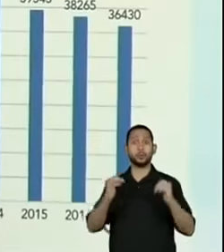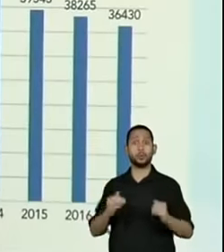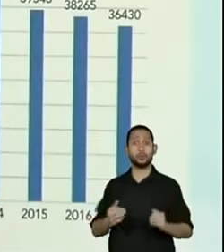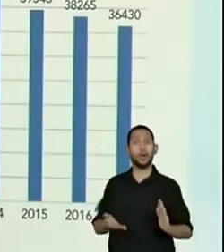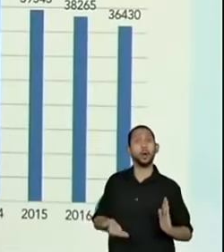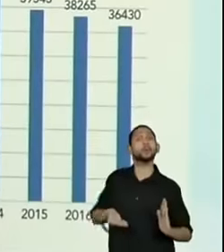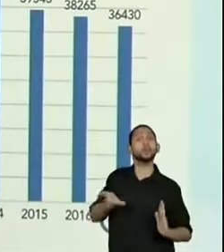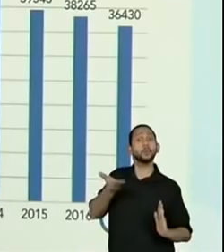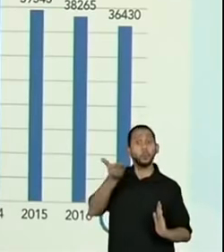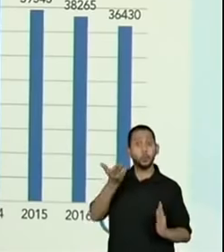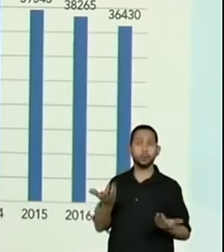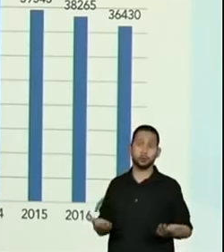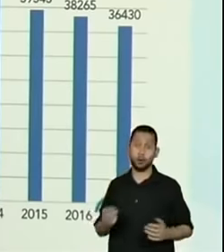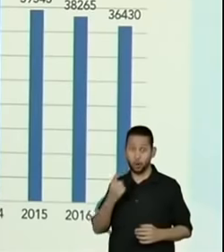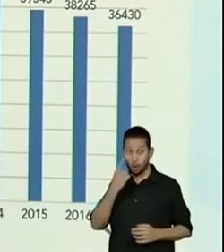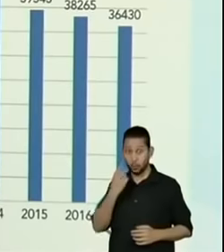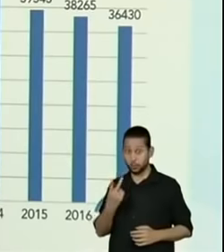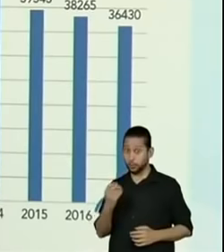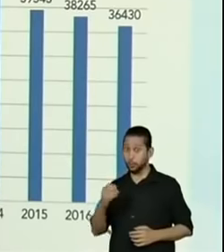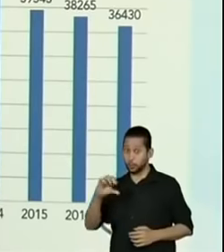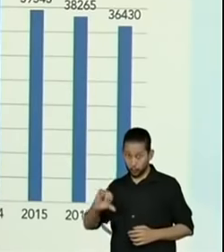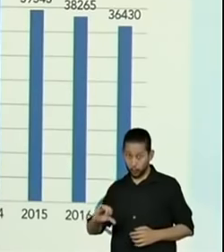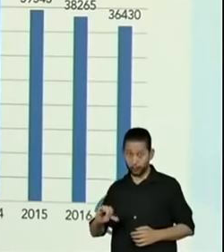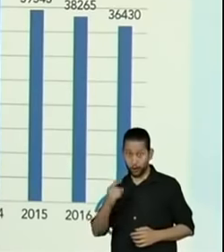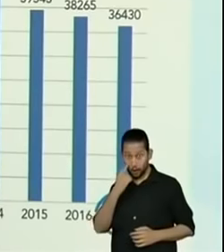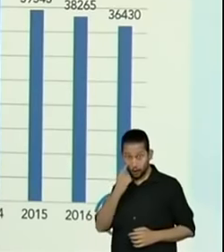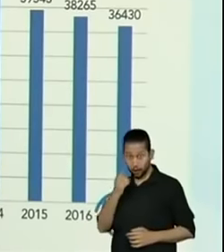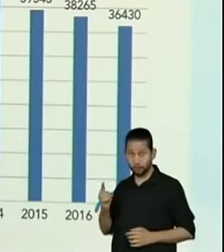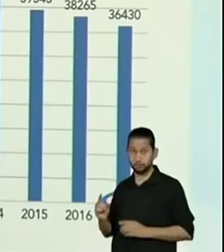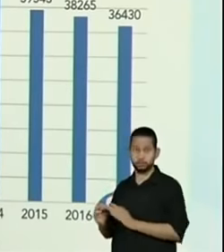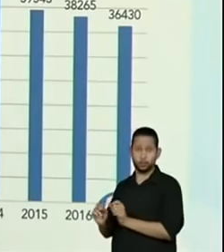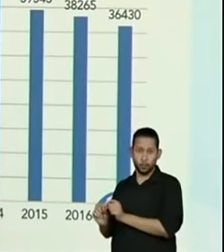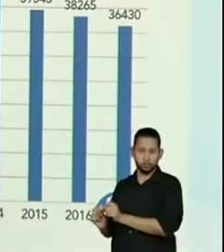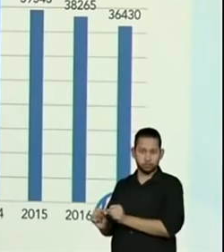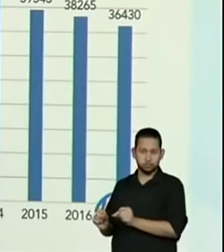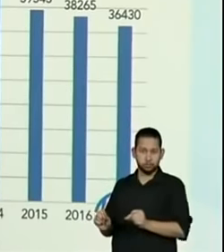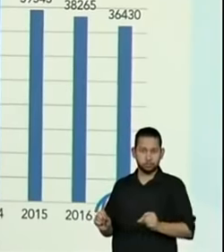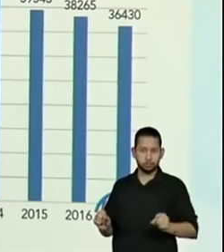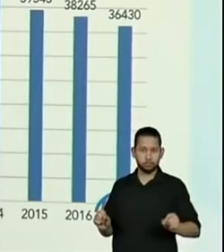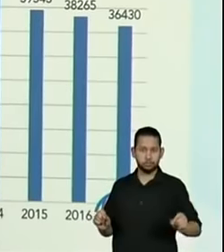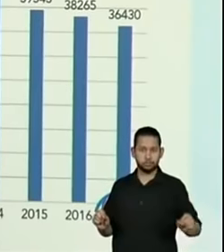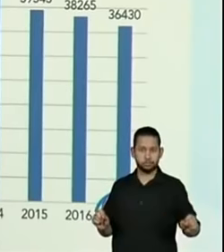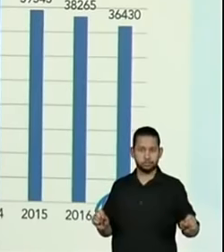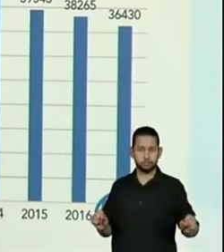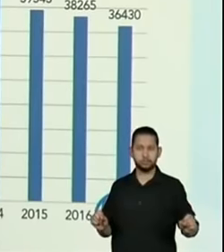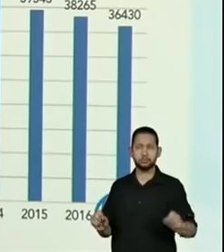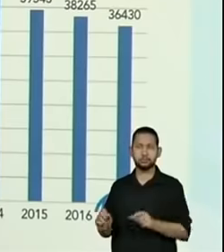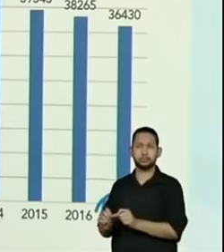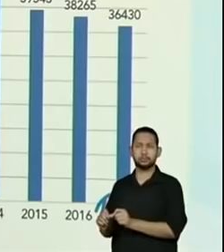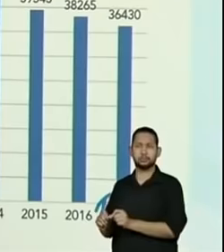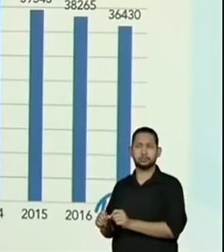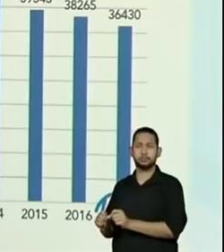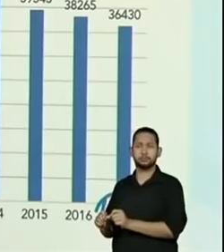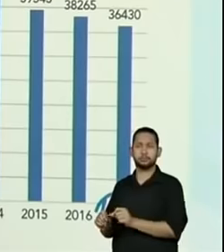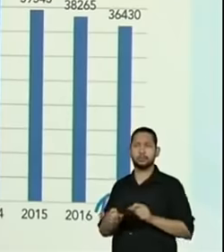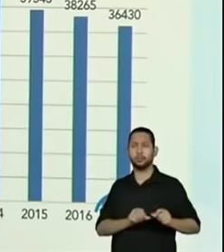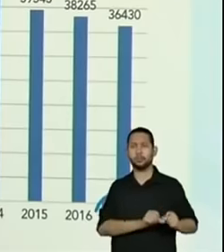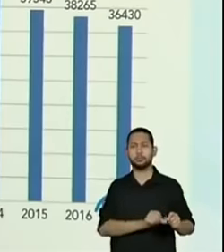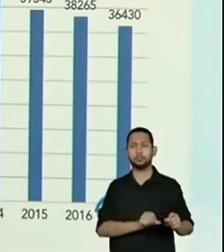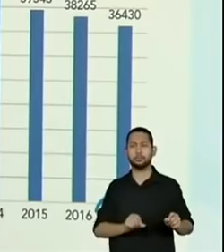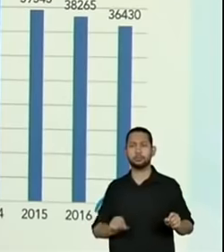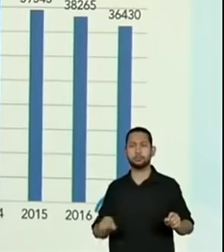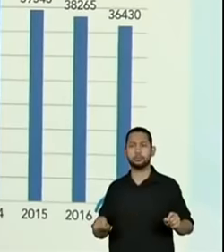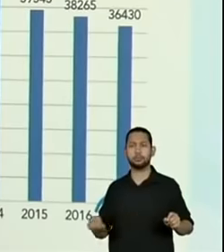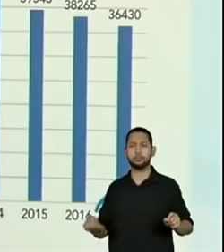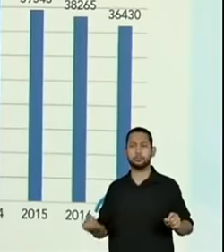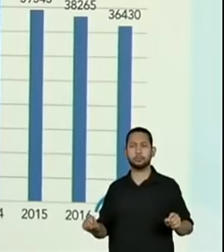a 2012. Então, vamos lá. Nesse período aqui, ó, de 2009, eu vou fazer vou rabiscar, gente. Vocês